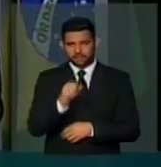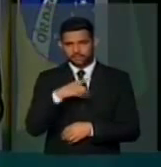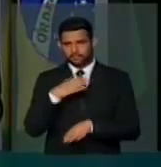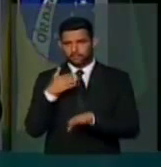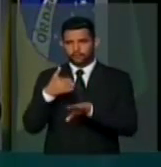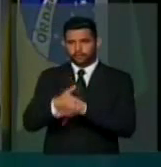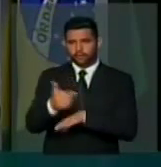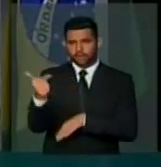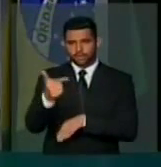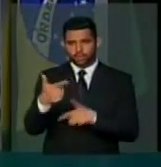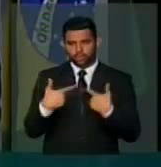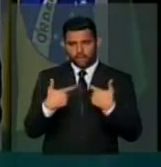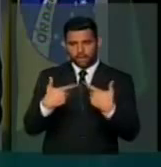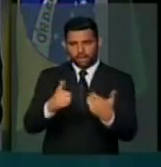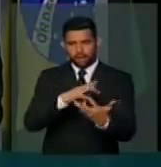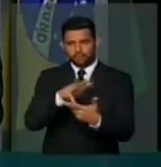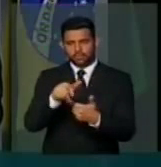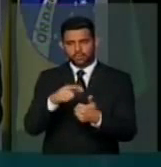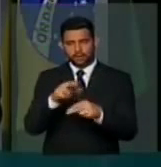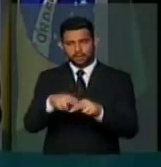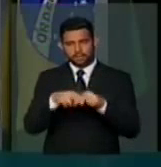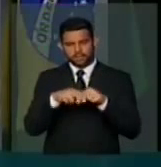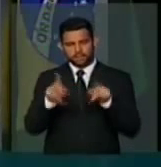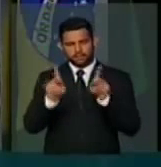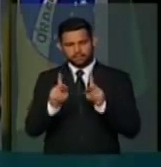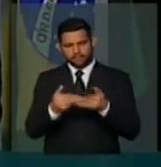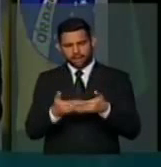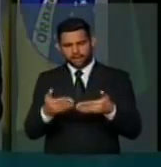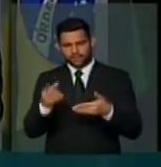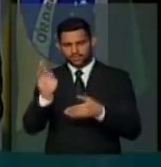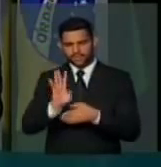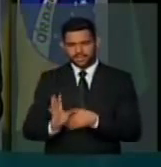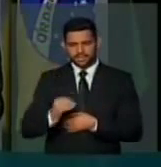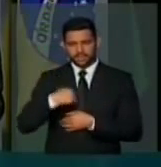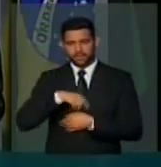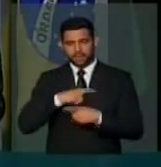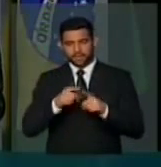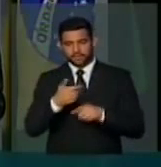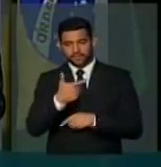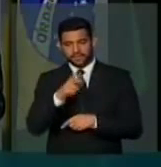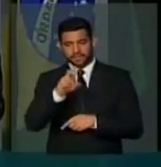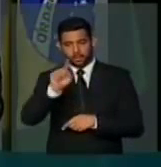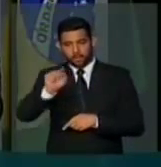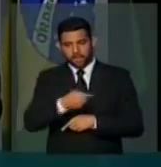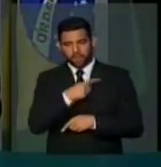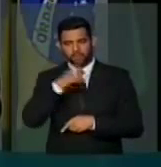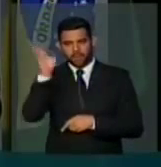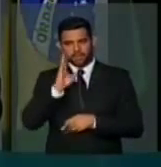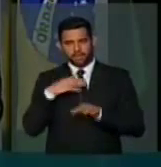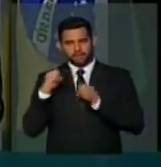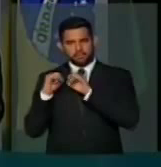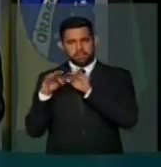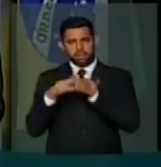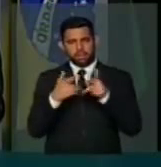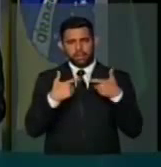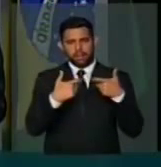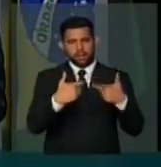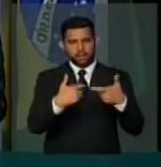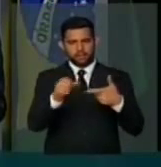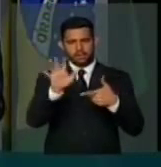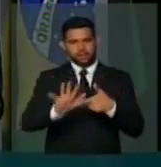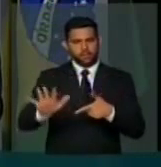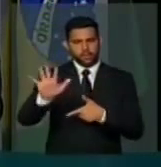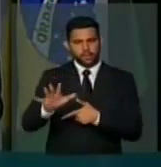Segunda Guerra Mundial que, apesar da tradição pacifista, os mais de 25 mil brasileiros que lutaram em campos europeus